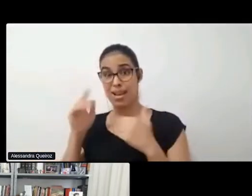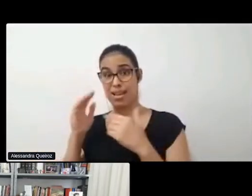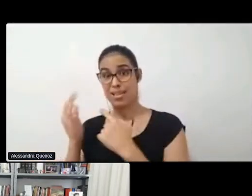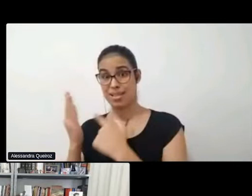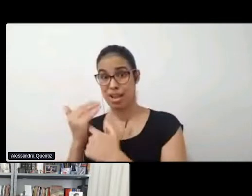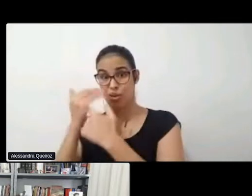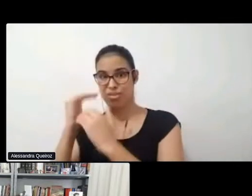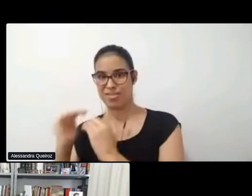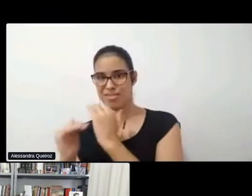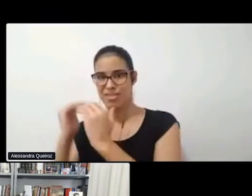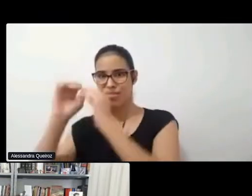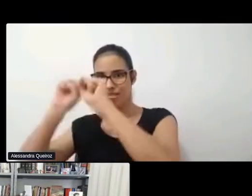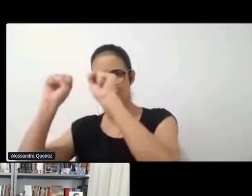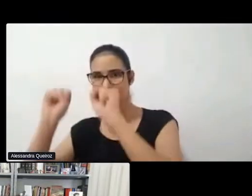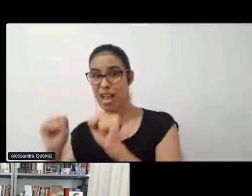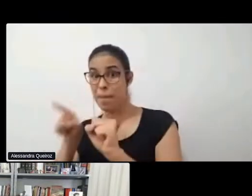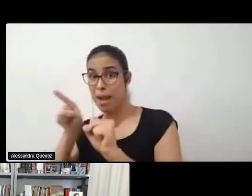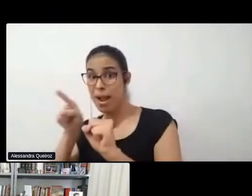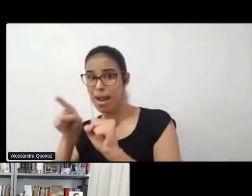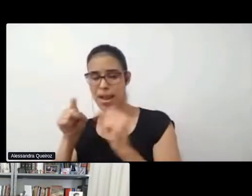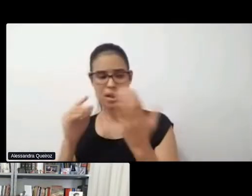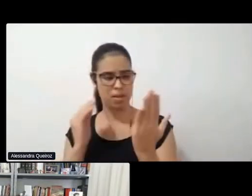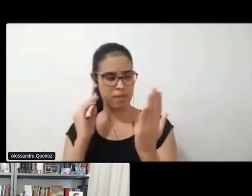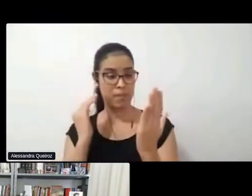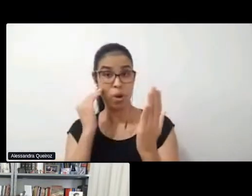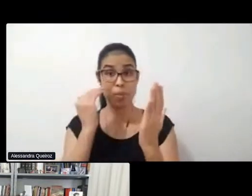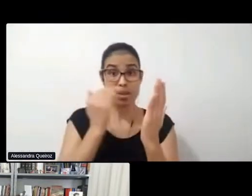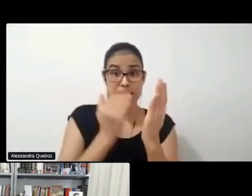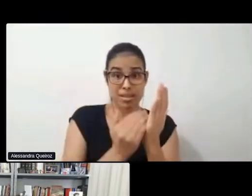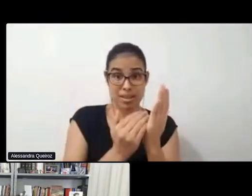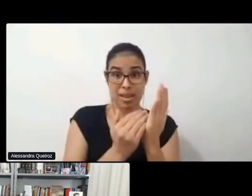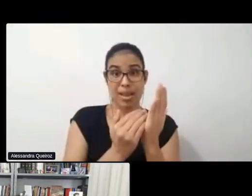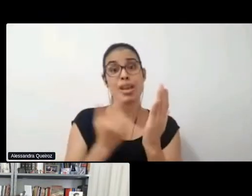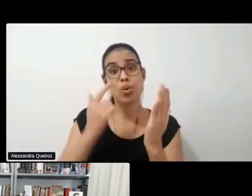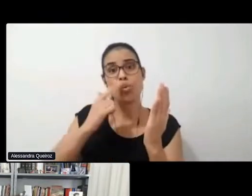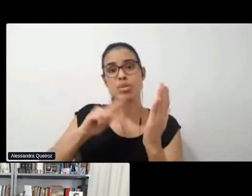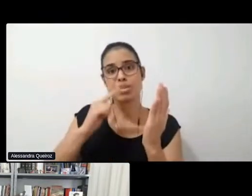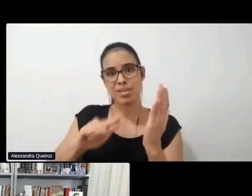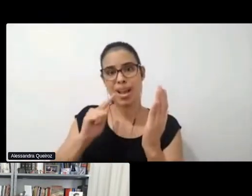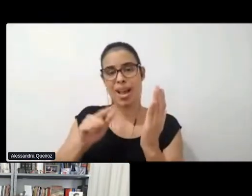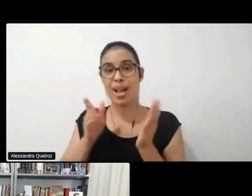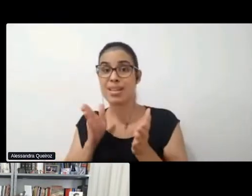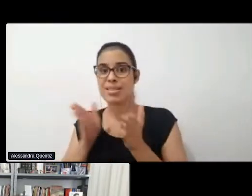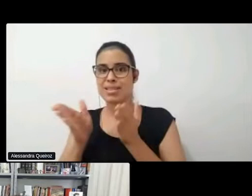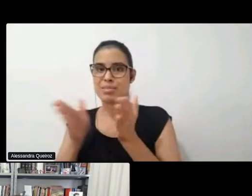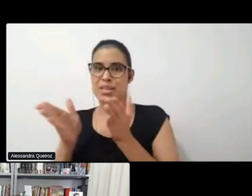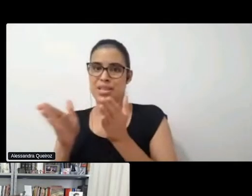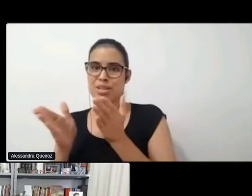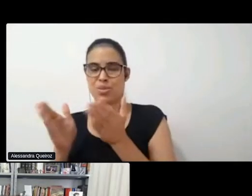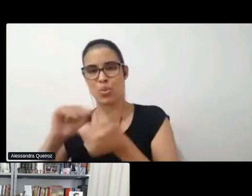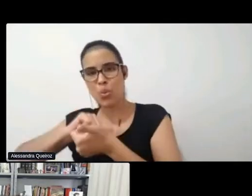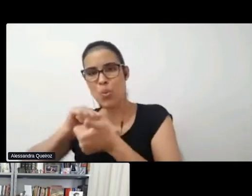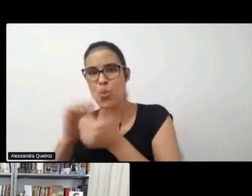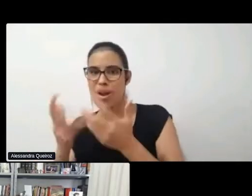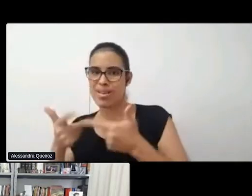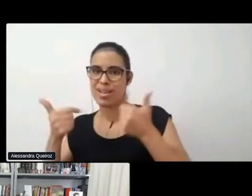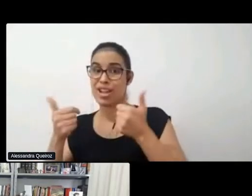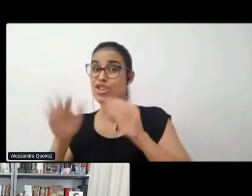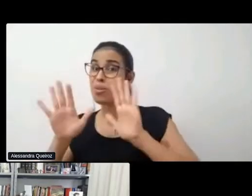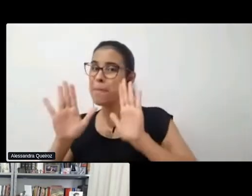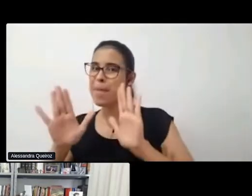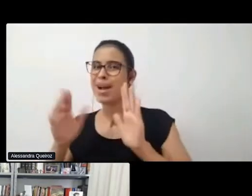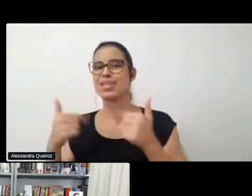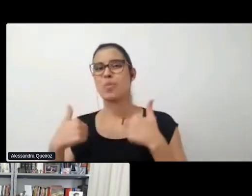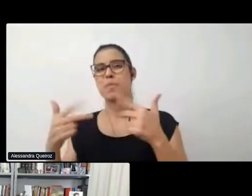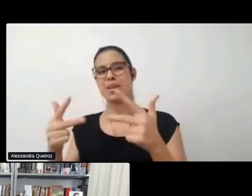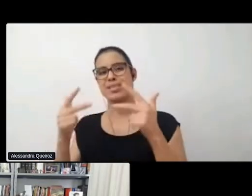forma acessível. Contudo, eu vejo que é um problema que começa no antes, começa no, de fato, o contato